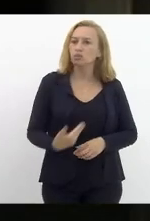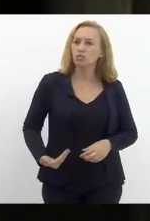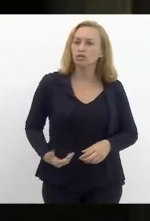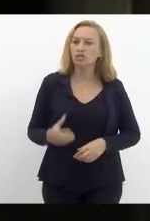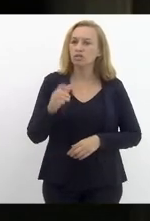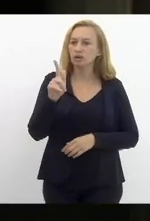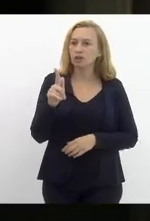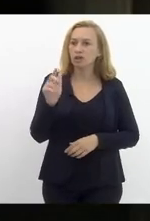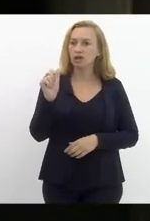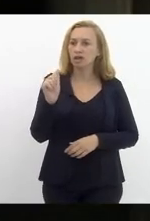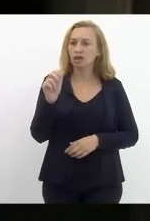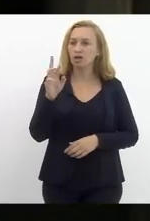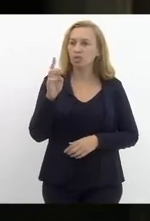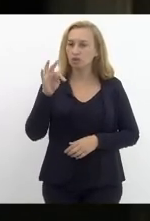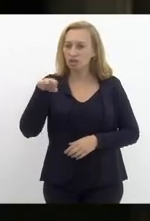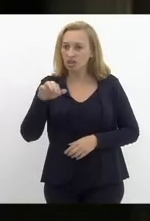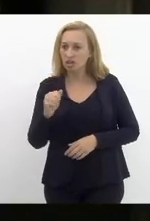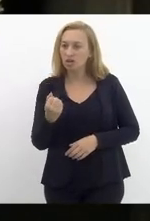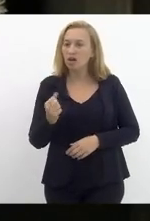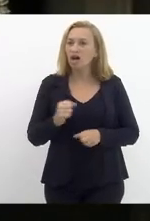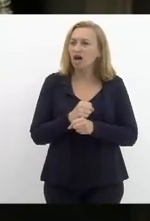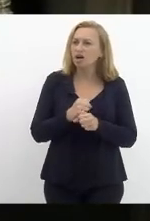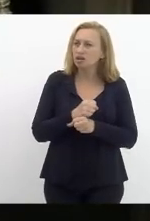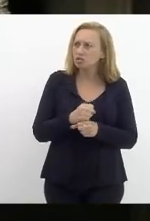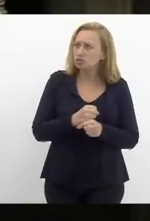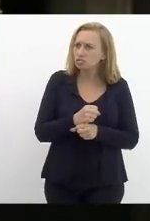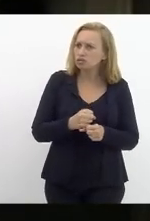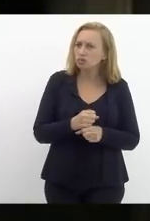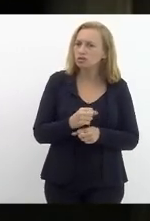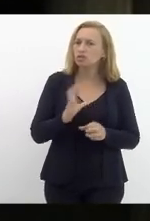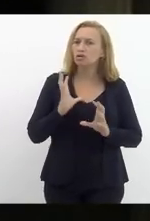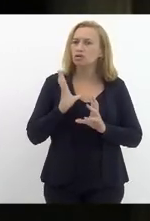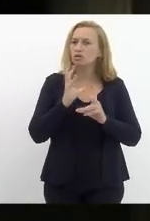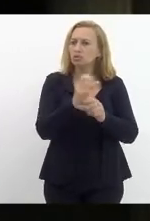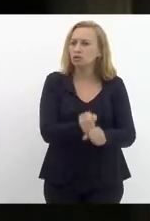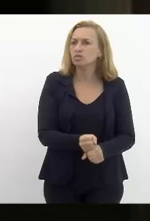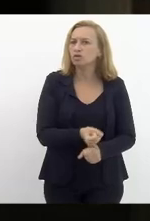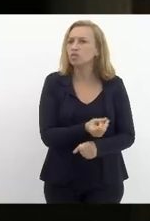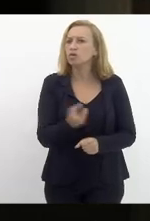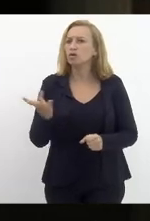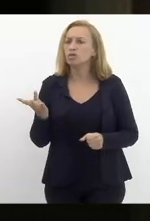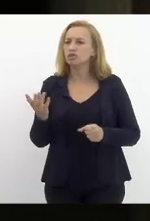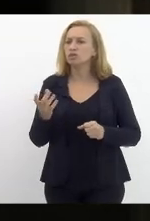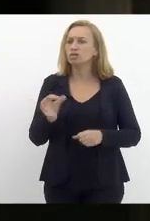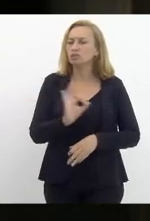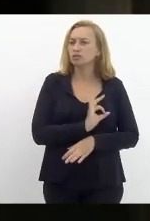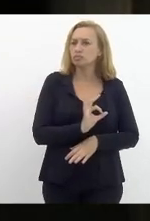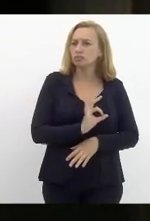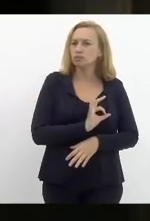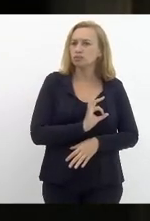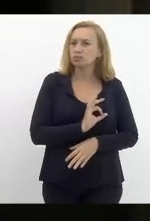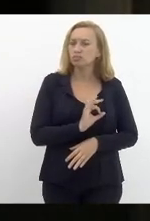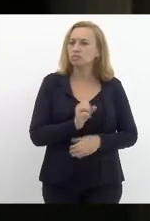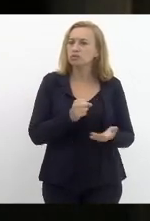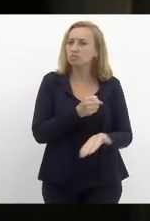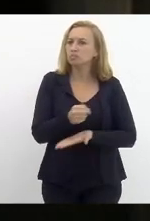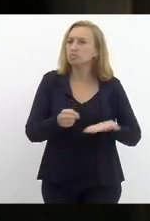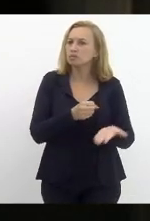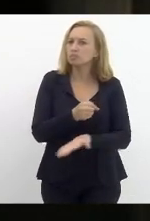Garotinho, fazem muitos anos. O cálculo com relação à quantidade de policiais era feito